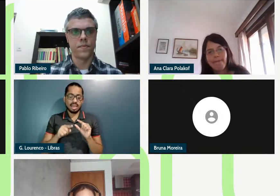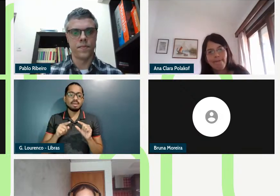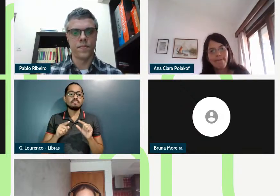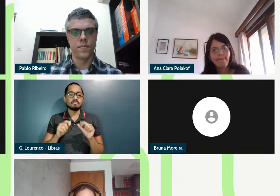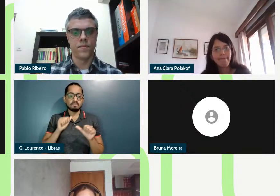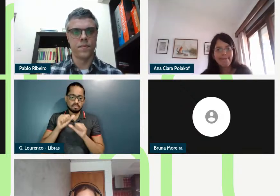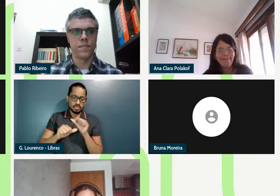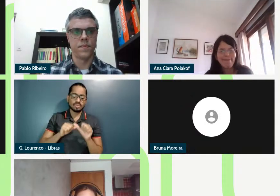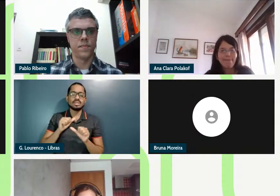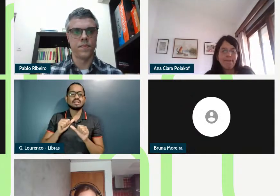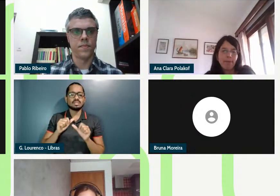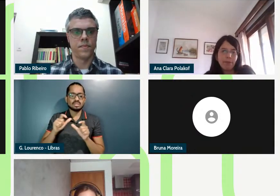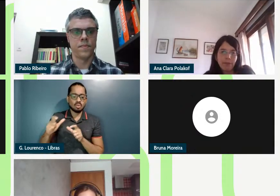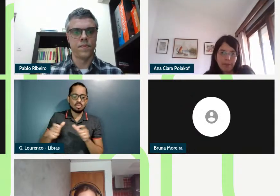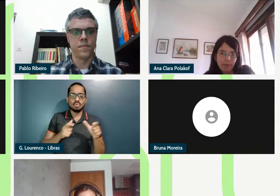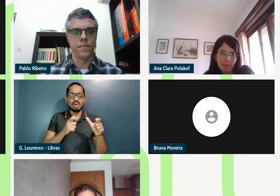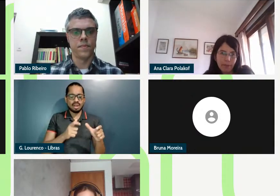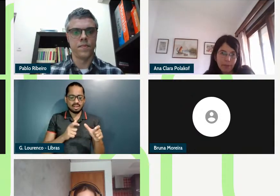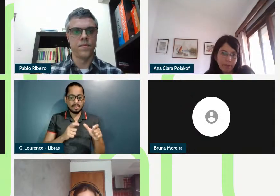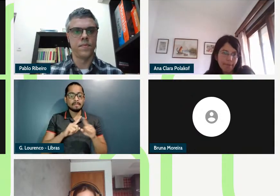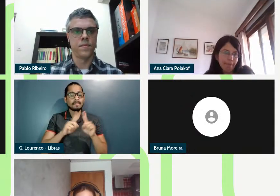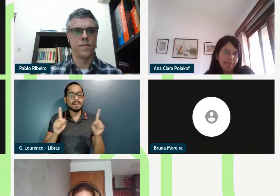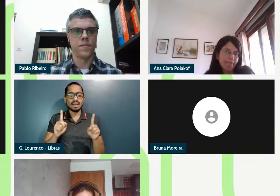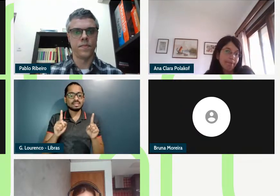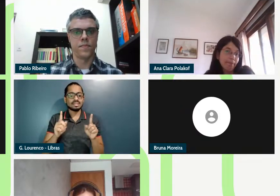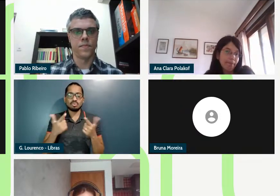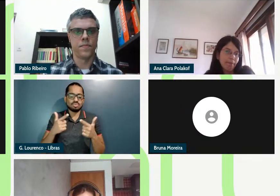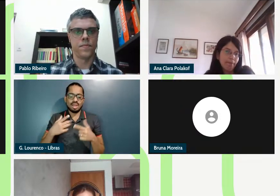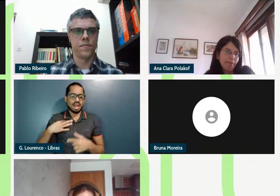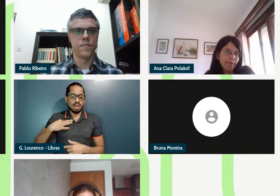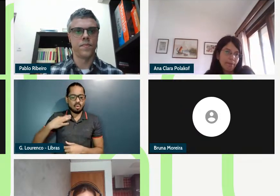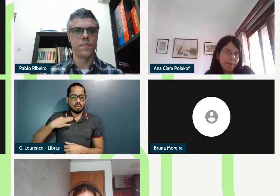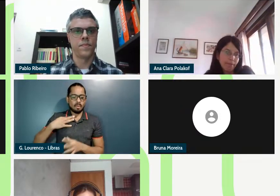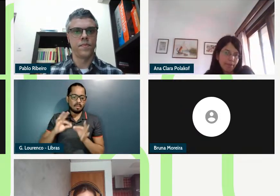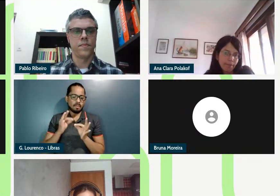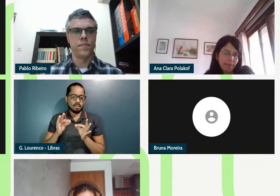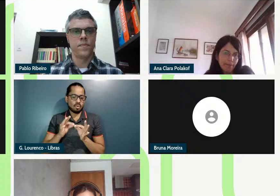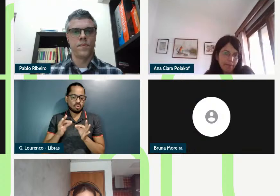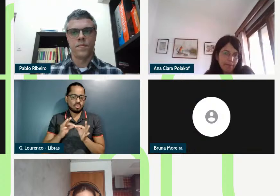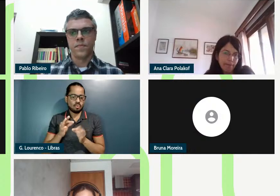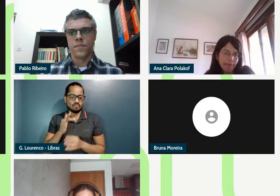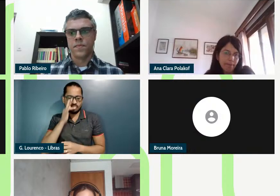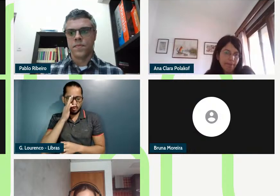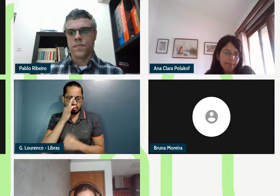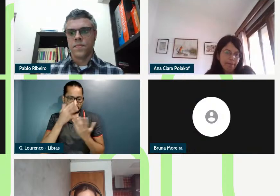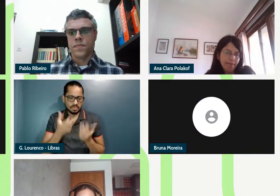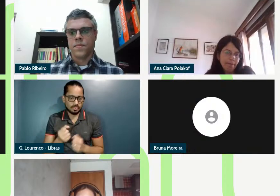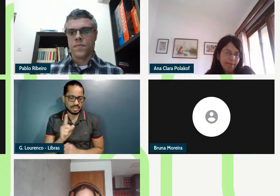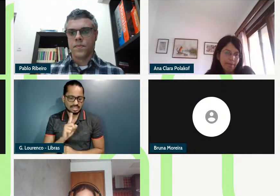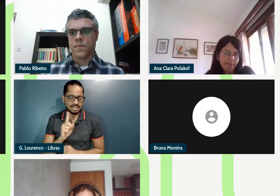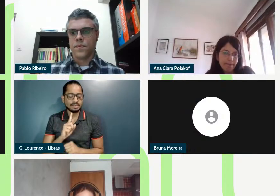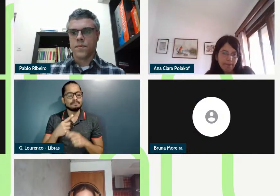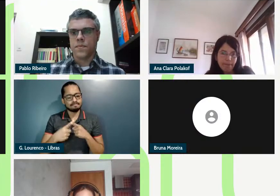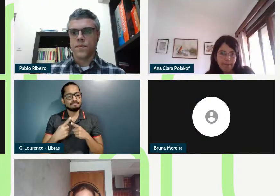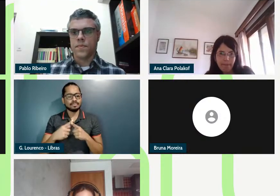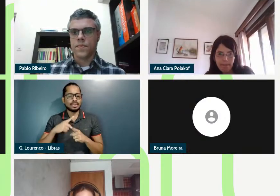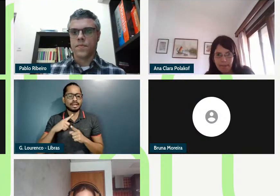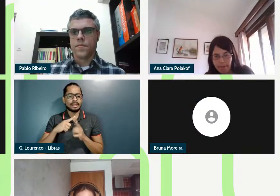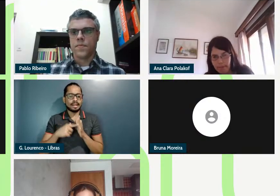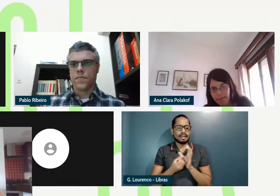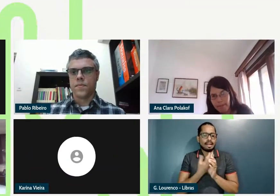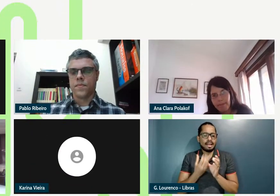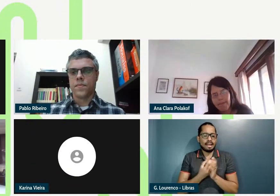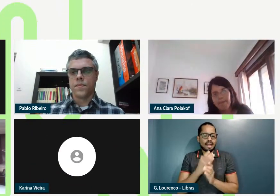locativo mas aí a não tem a roupa bordou a flor e aí você tem a criação do bordado a